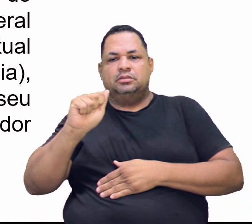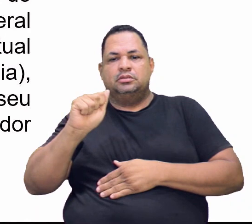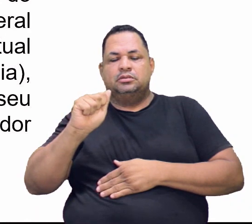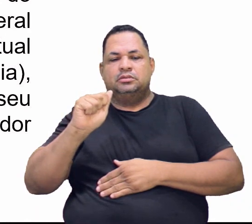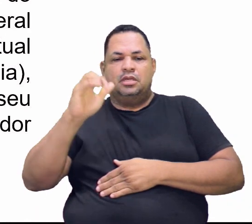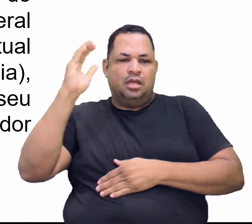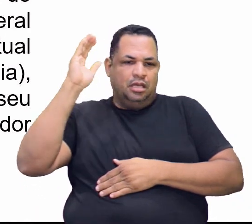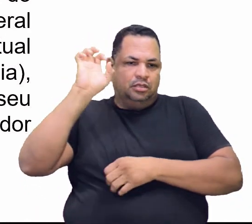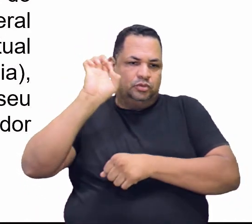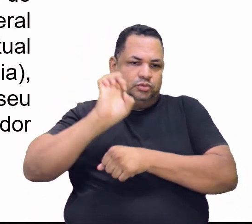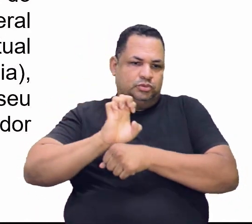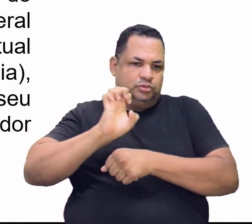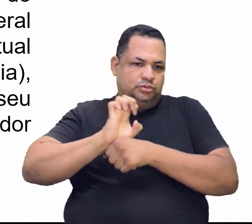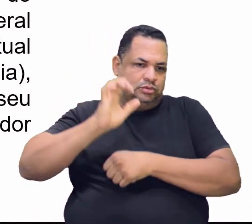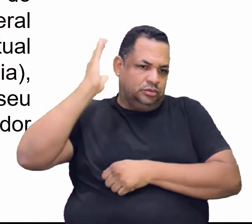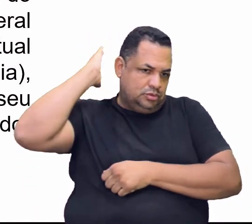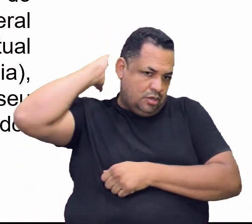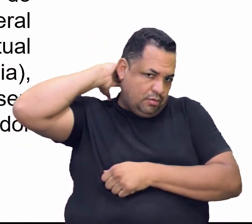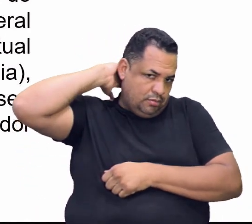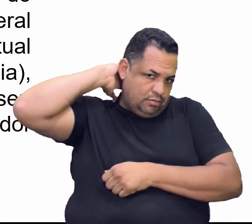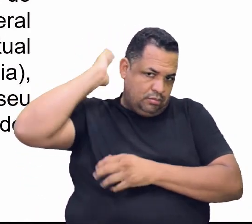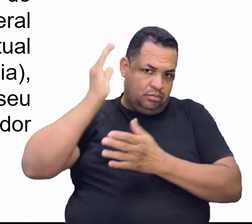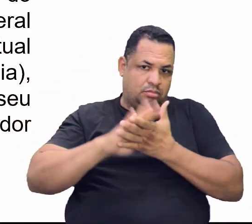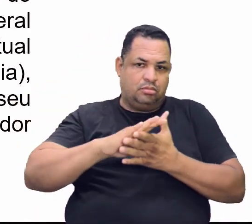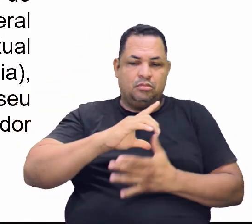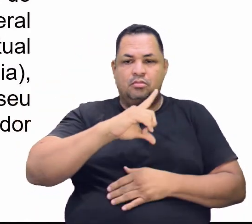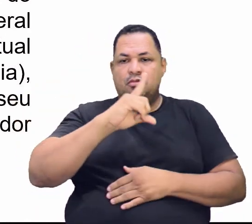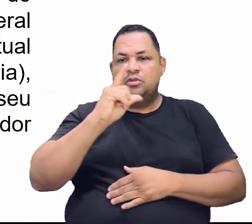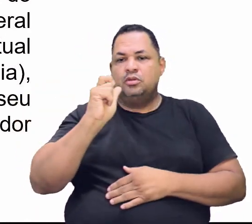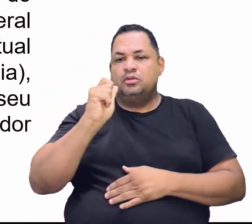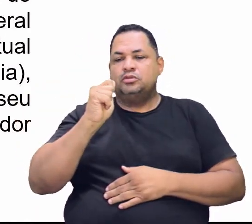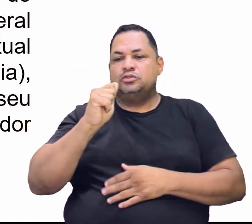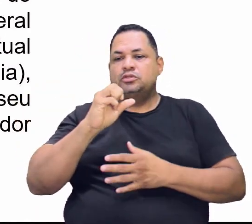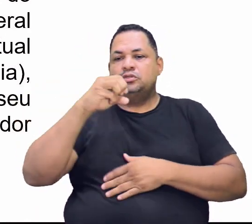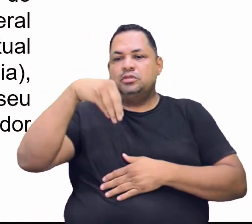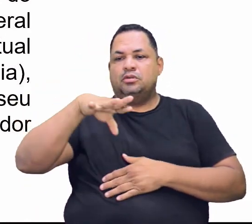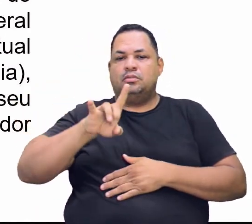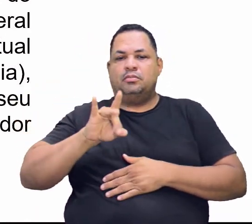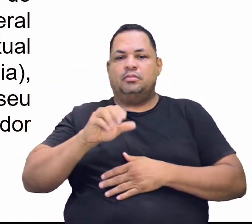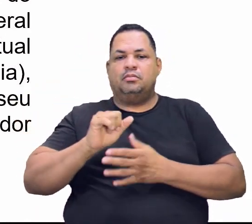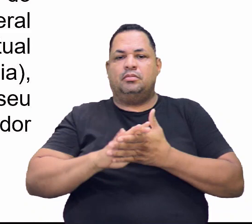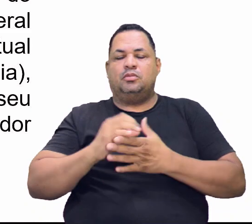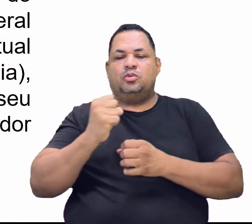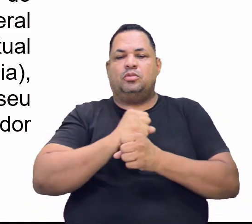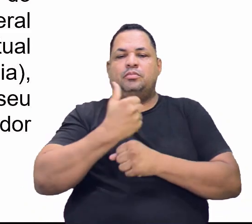do estado do Pará, no dia 1º de maio de